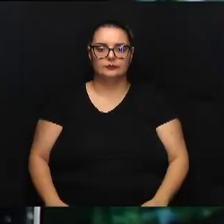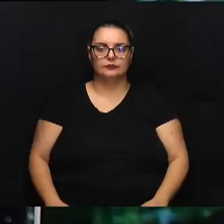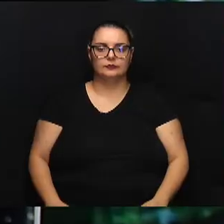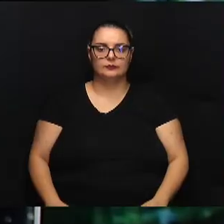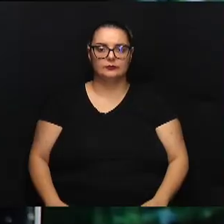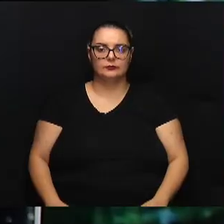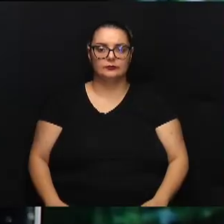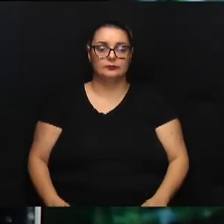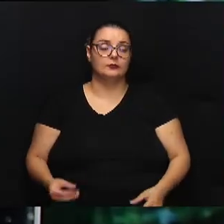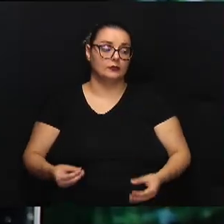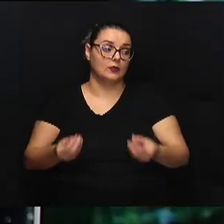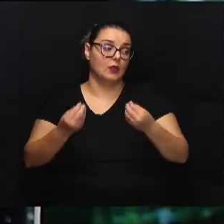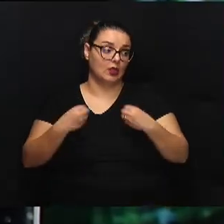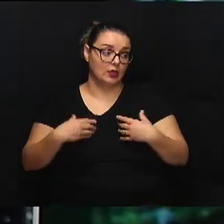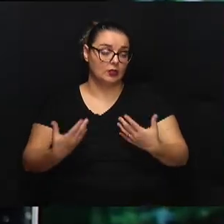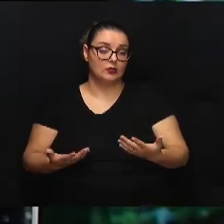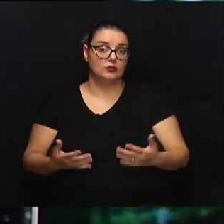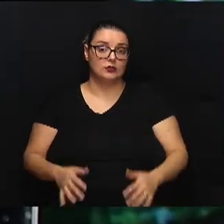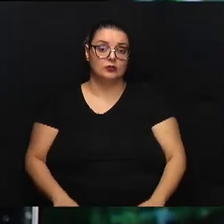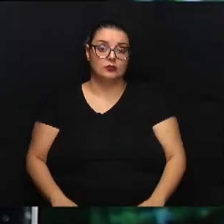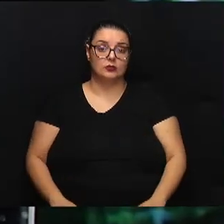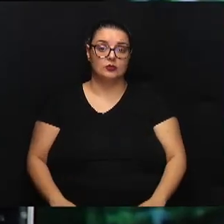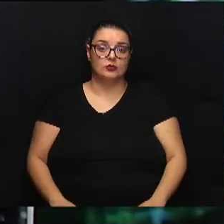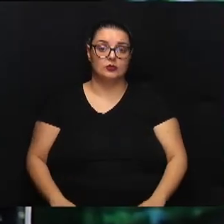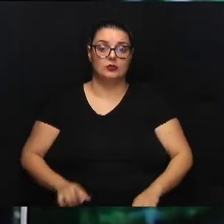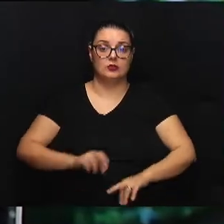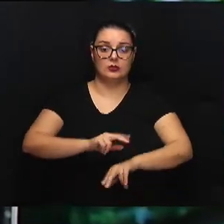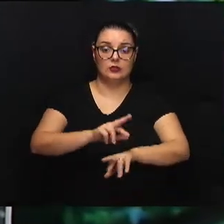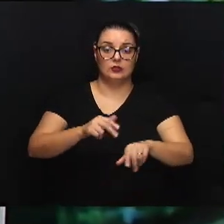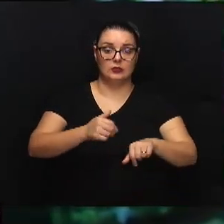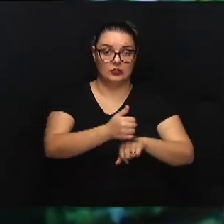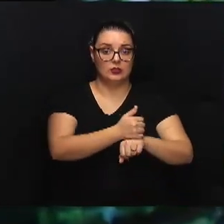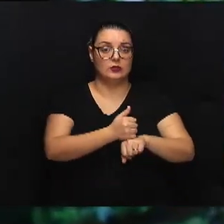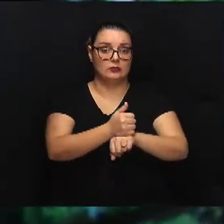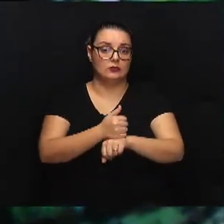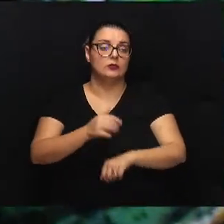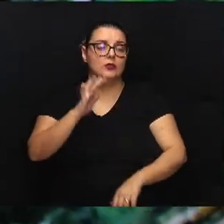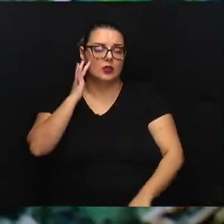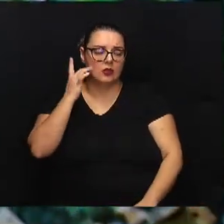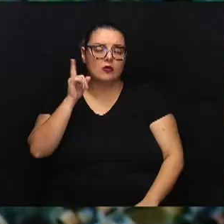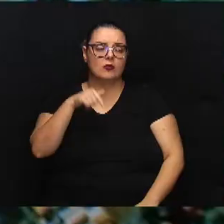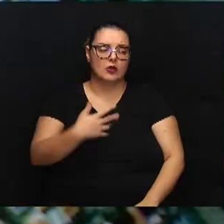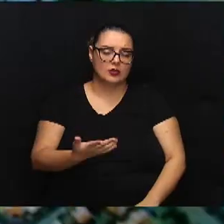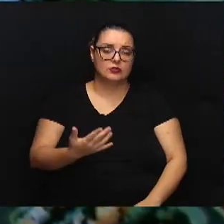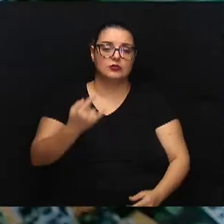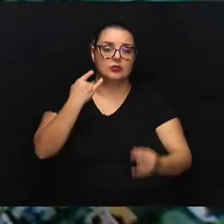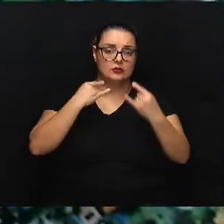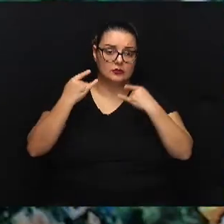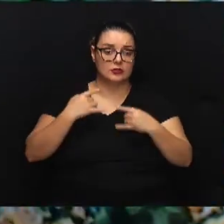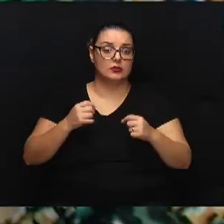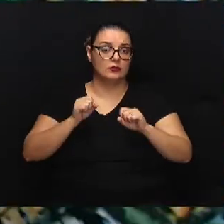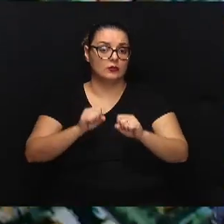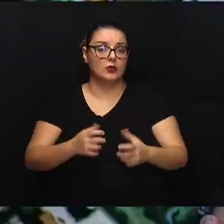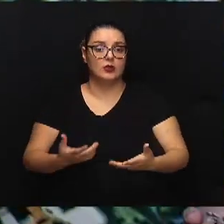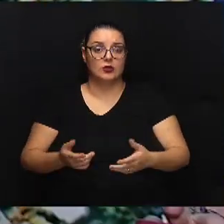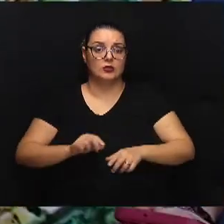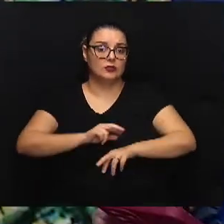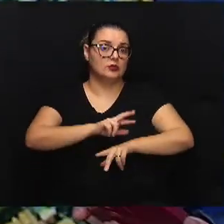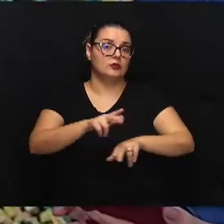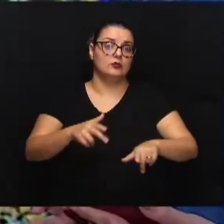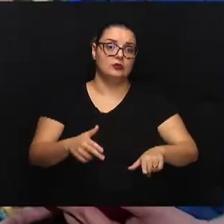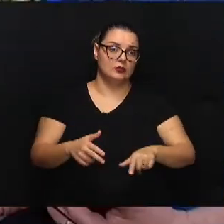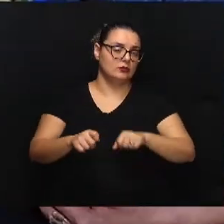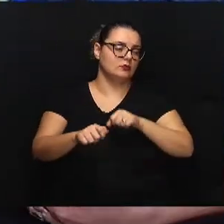nos propicia essa multidisciplinaridade. Eu acho que é isso que é muito interessante. Então, você pode vir de várias